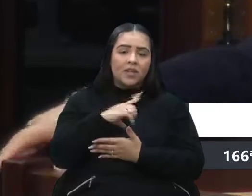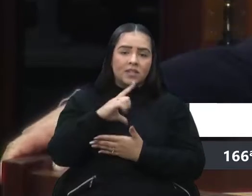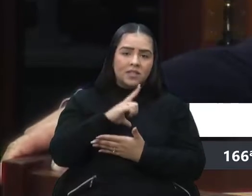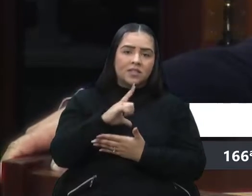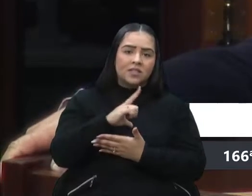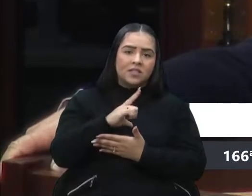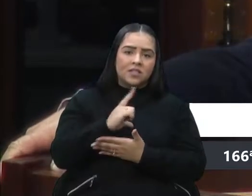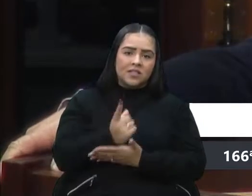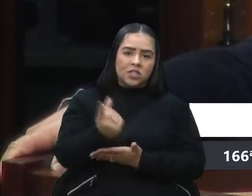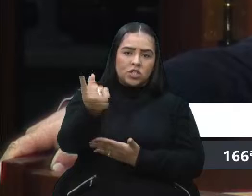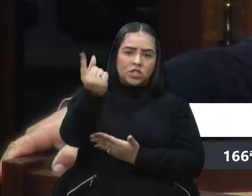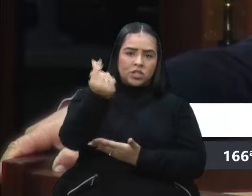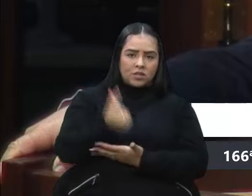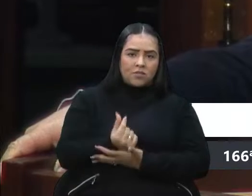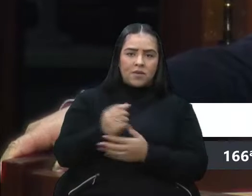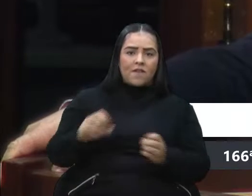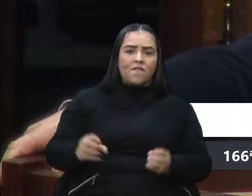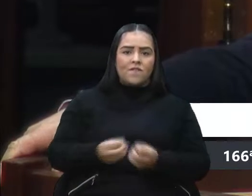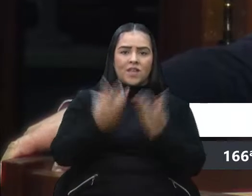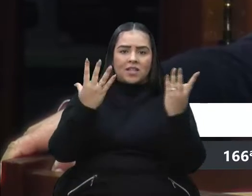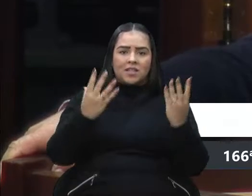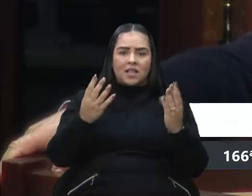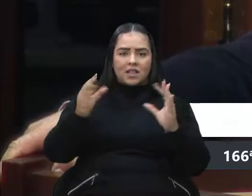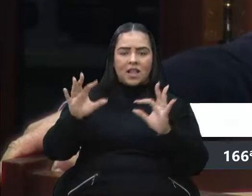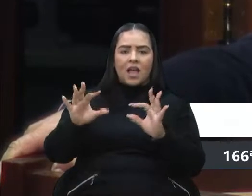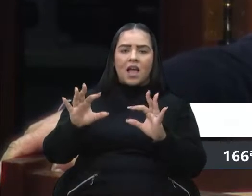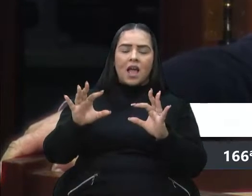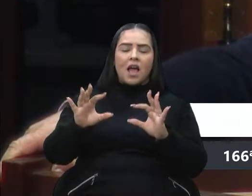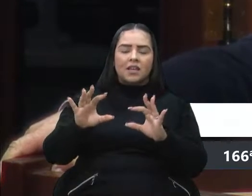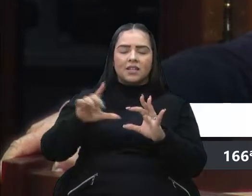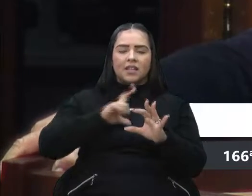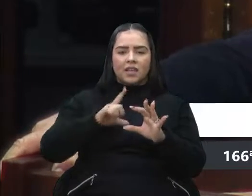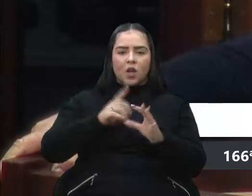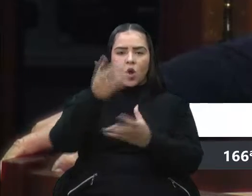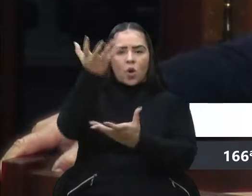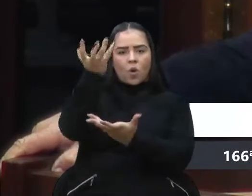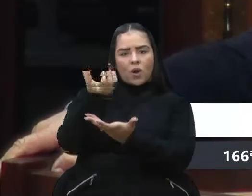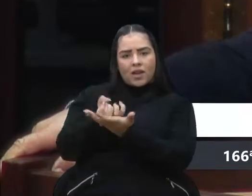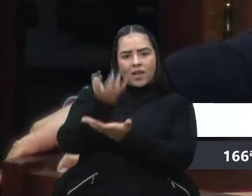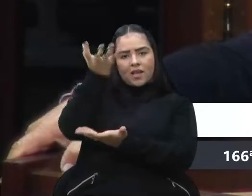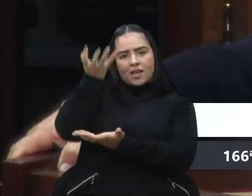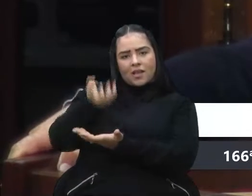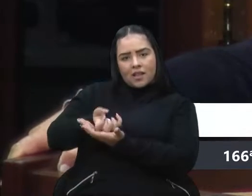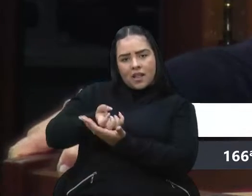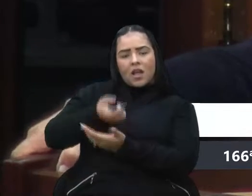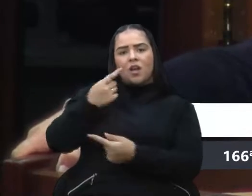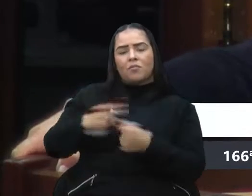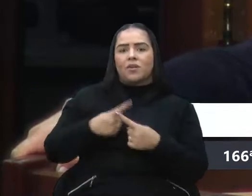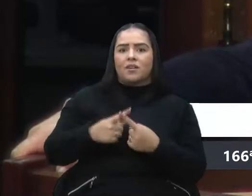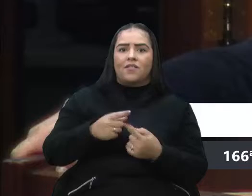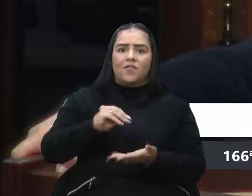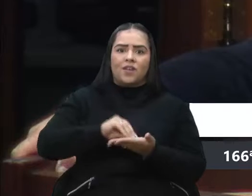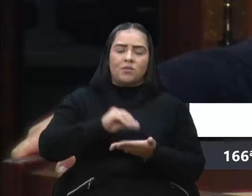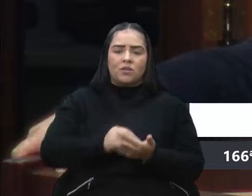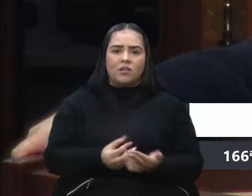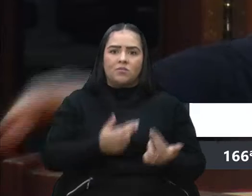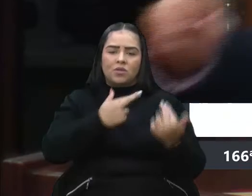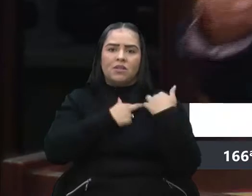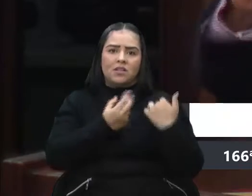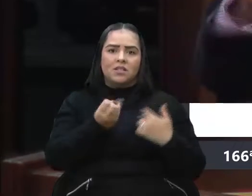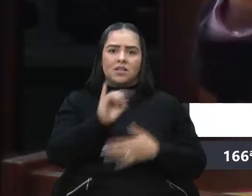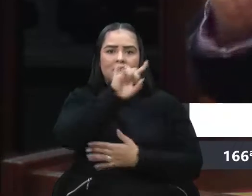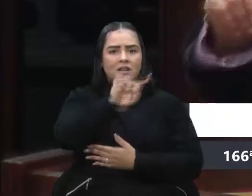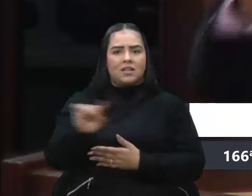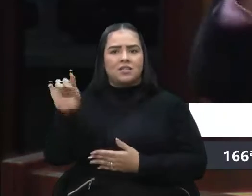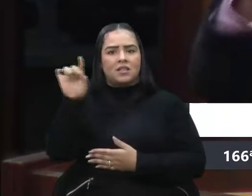das colheitas. Agora, irresponsabilidade era se o nosso prefeito cancelava a festa. Eu